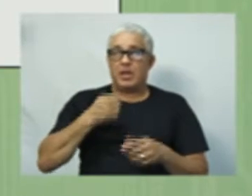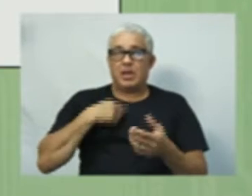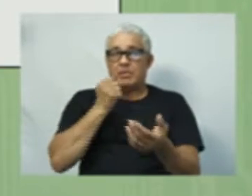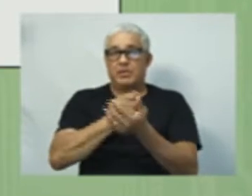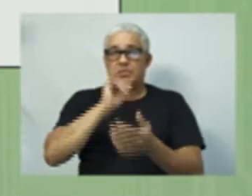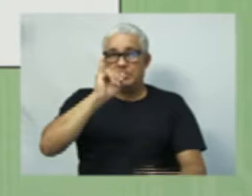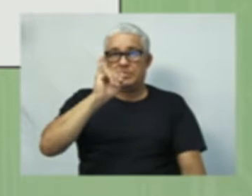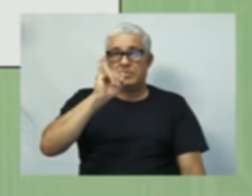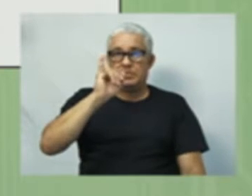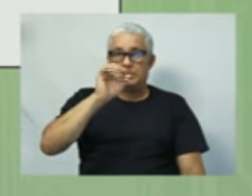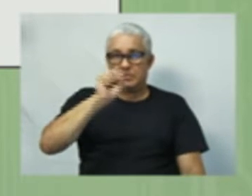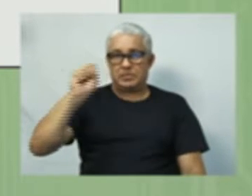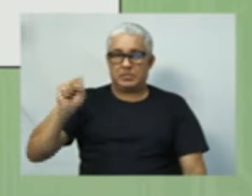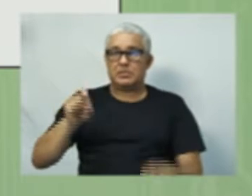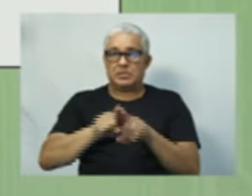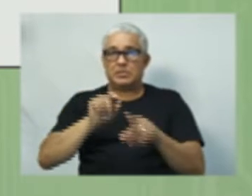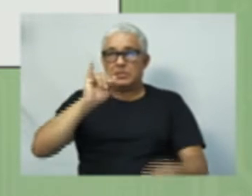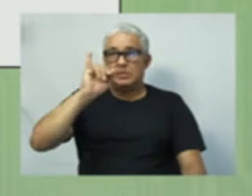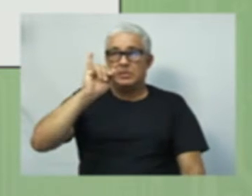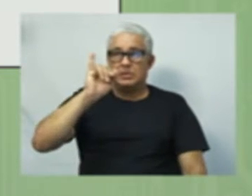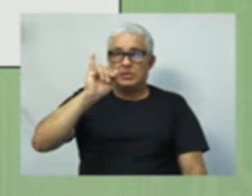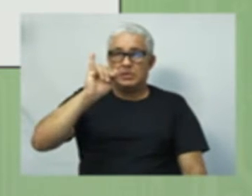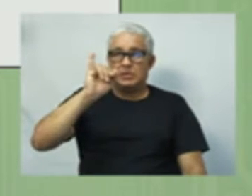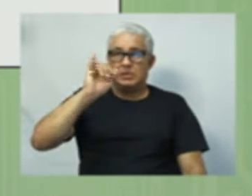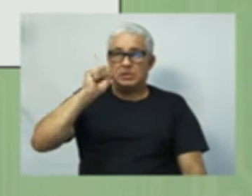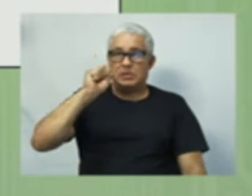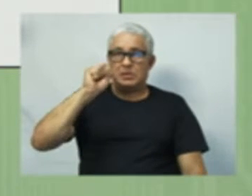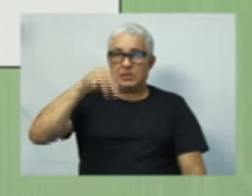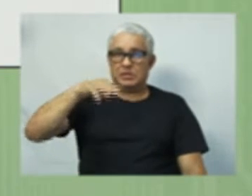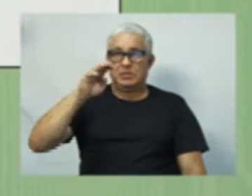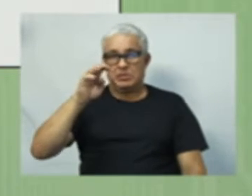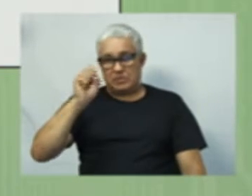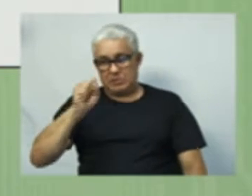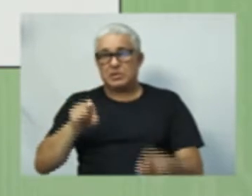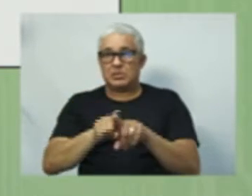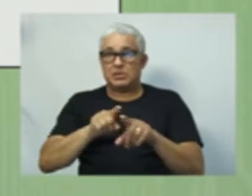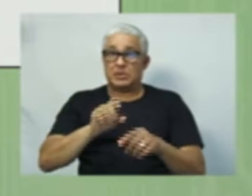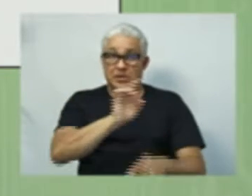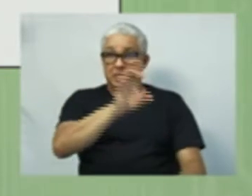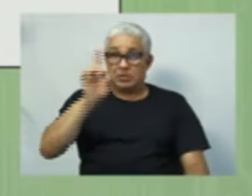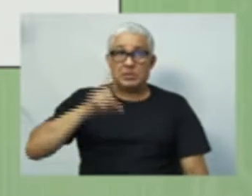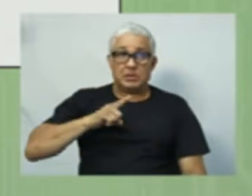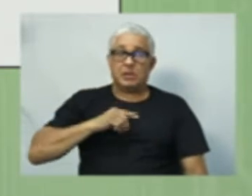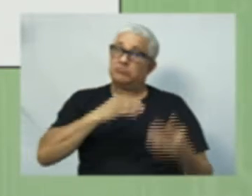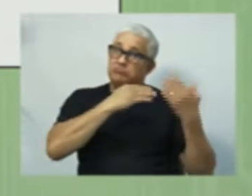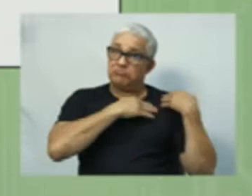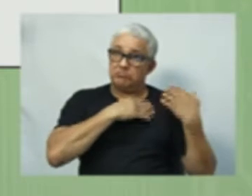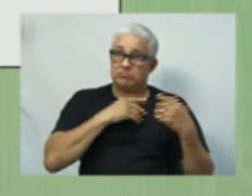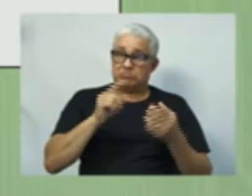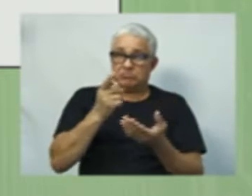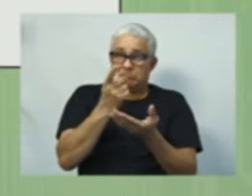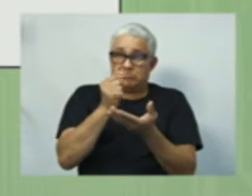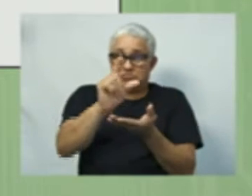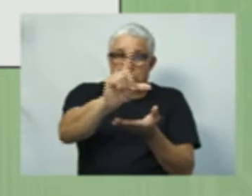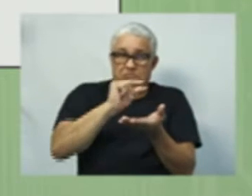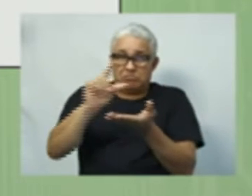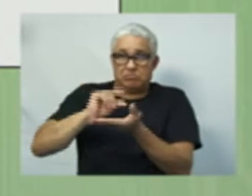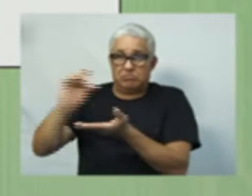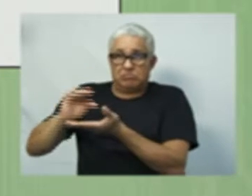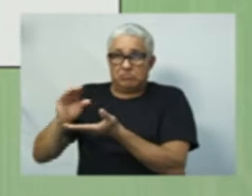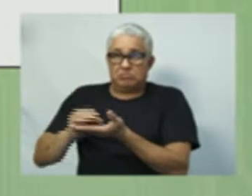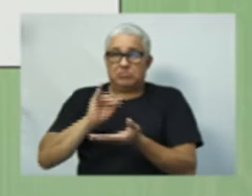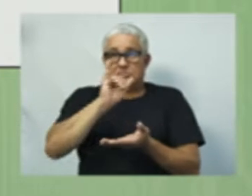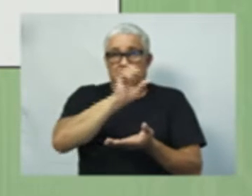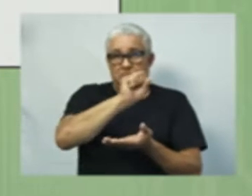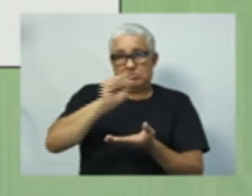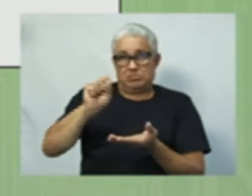seu ICMS, cada um desses tributos tem um responsável pela arrecadação, né? No caso esse